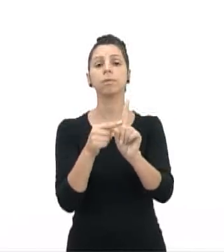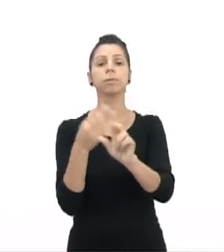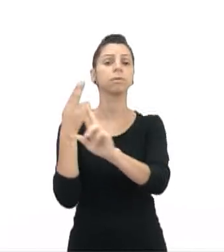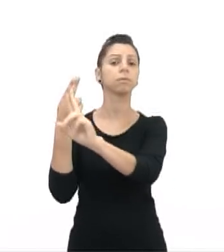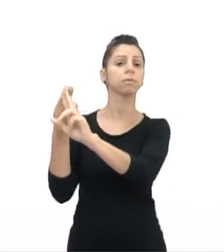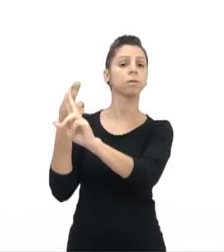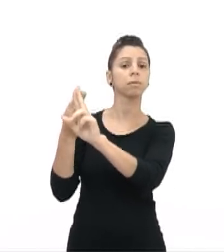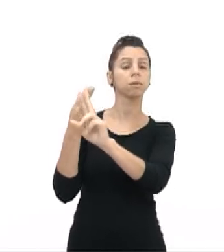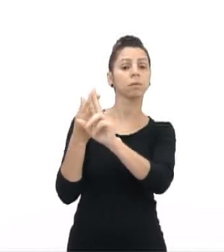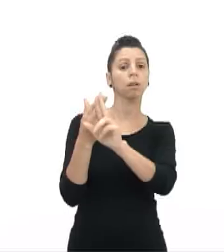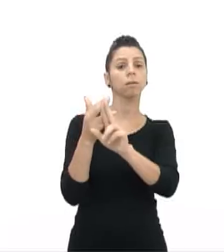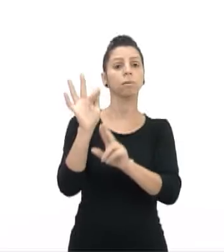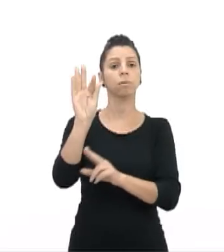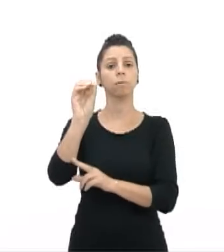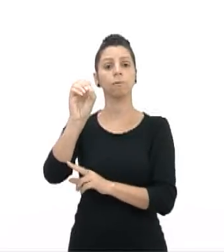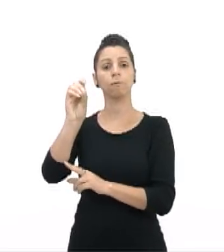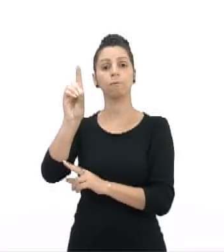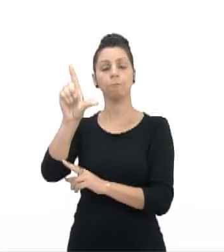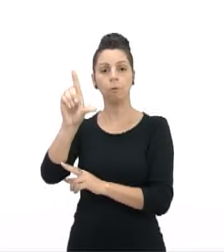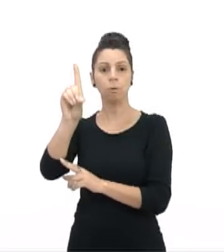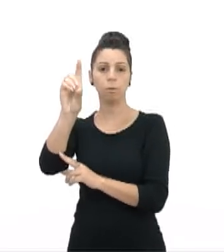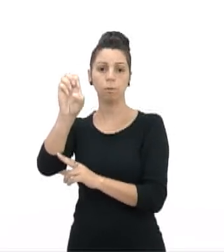nesse folder.